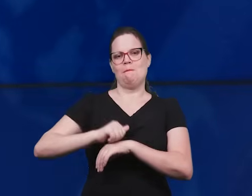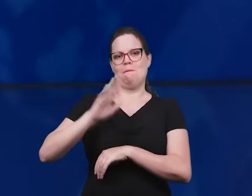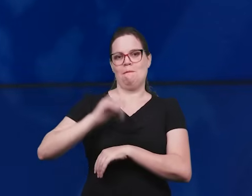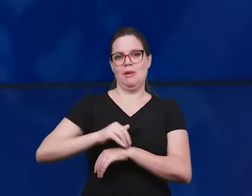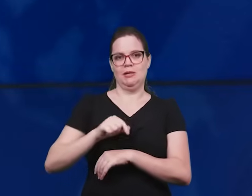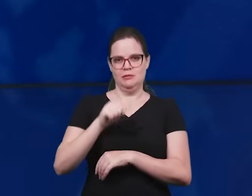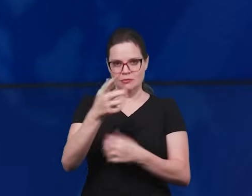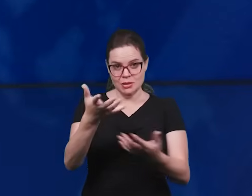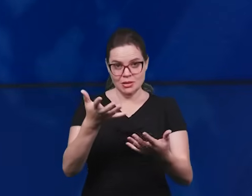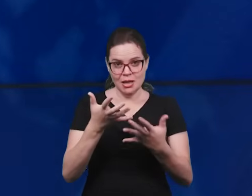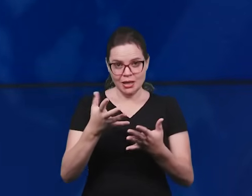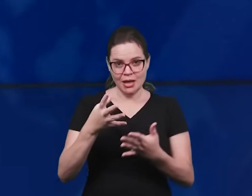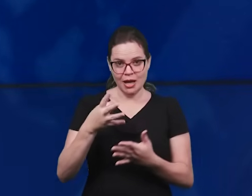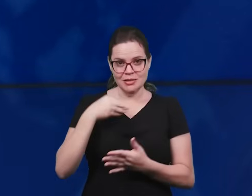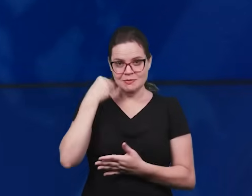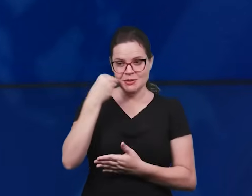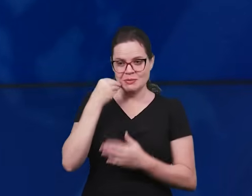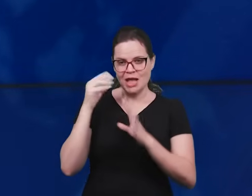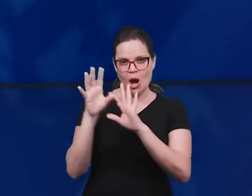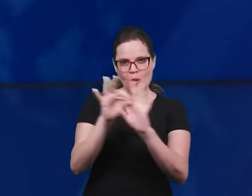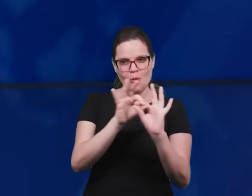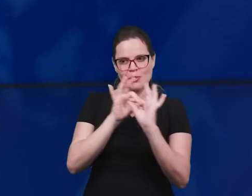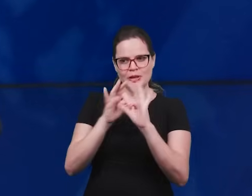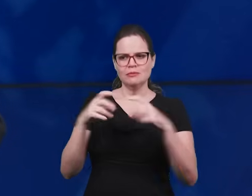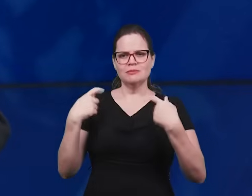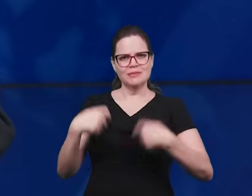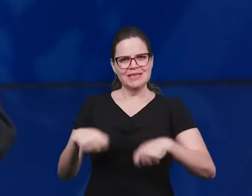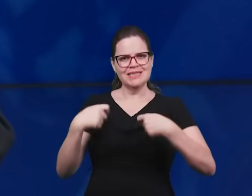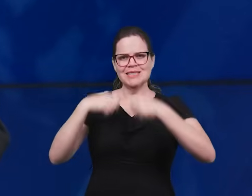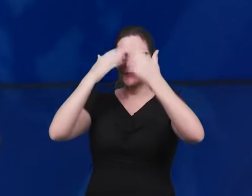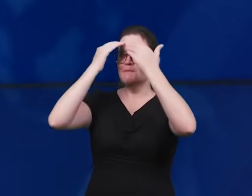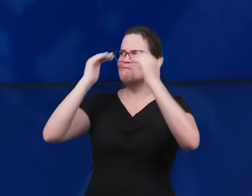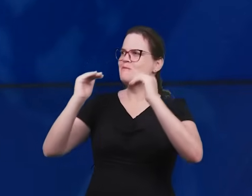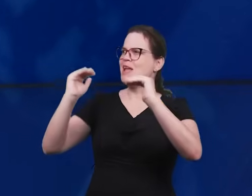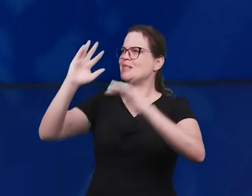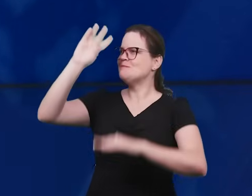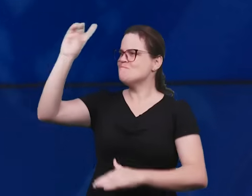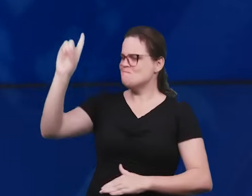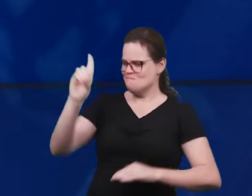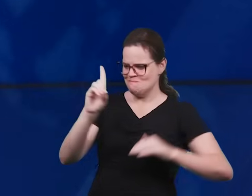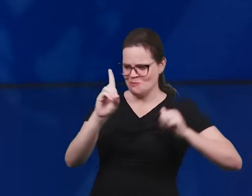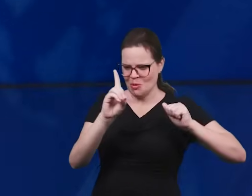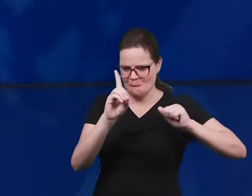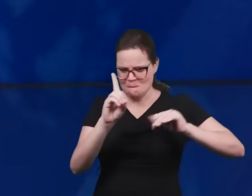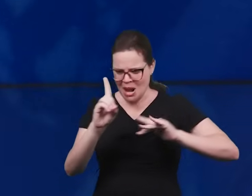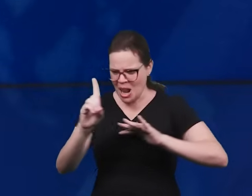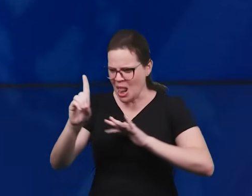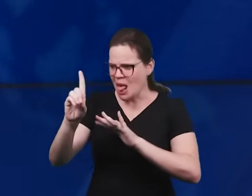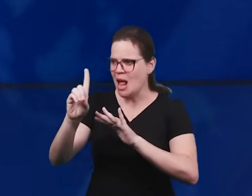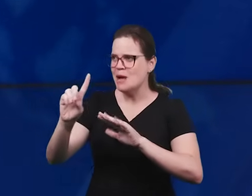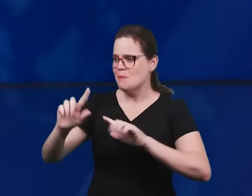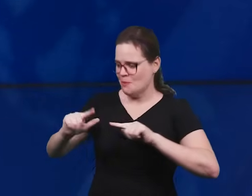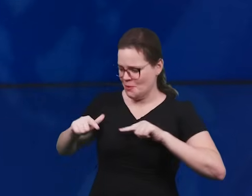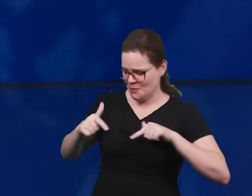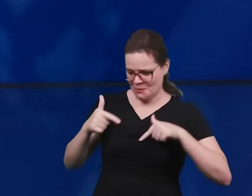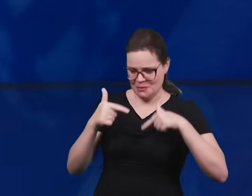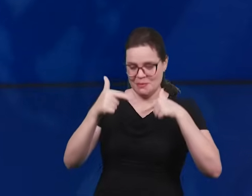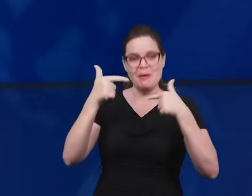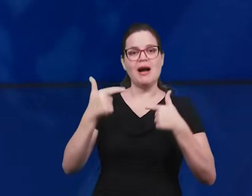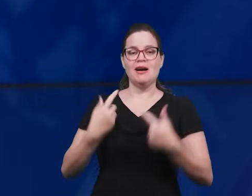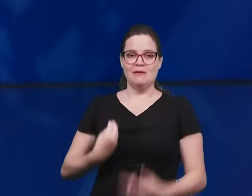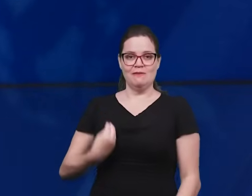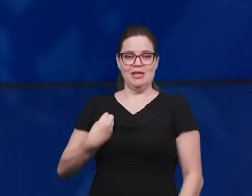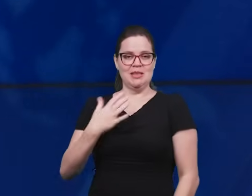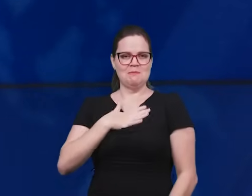comunhão com Deus? Ande com Ele e verá sinais e maravilhas operados em sua vida. Dê o seu